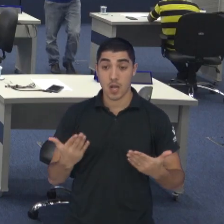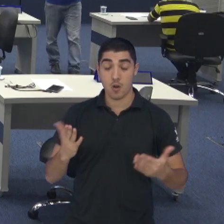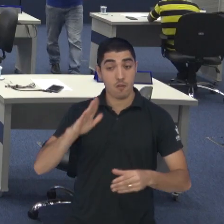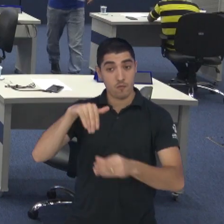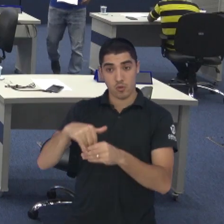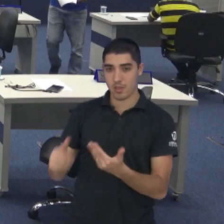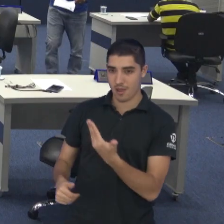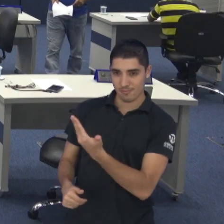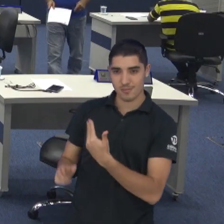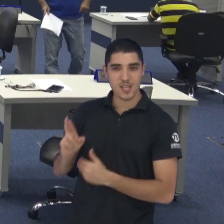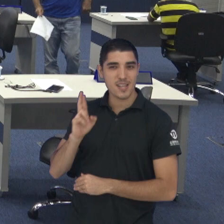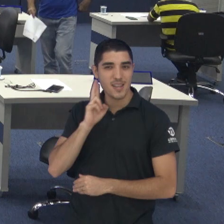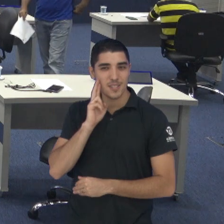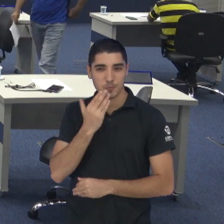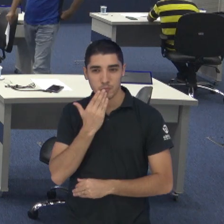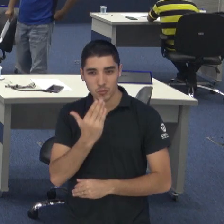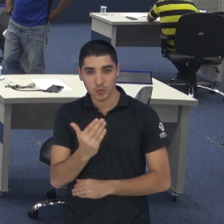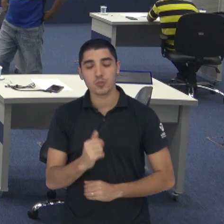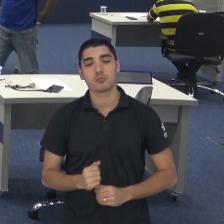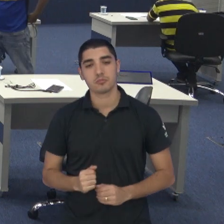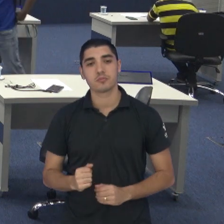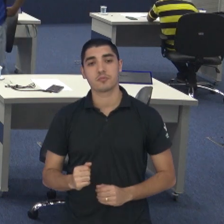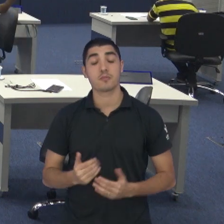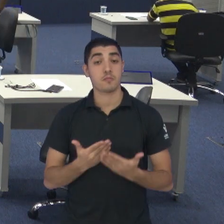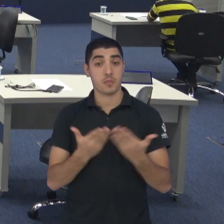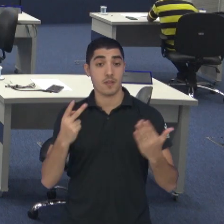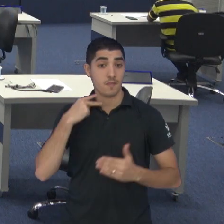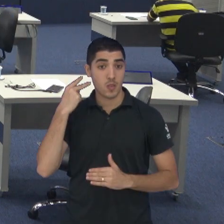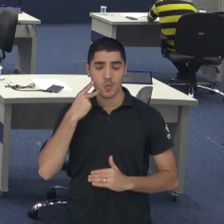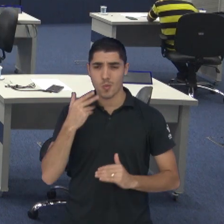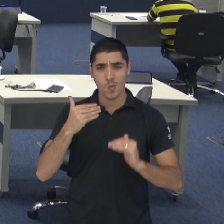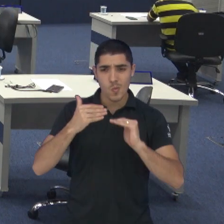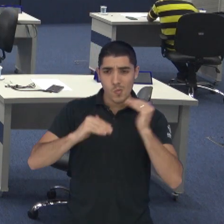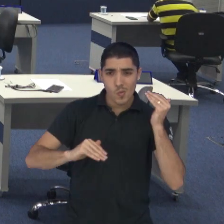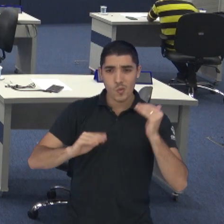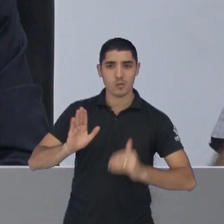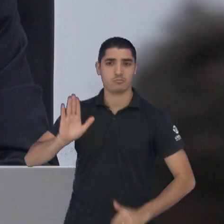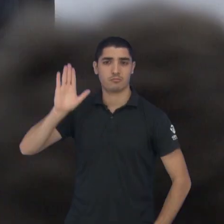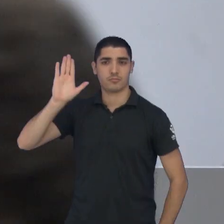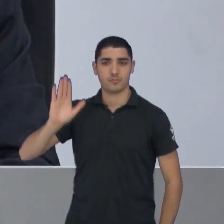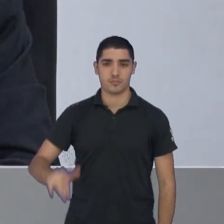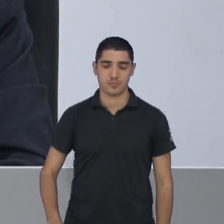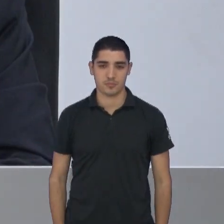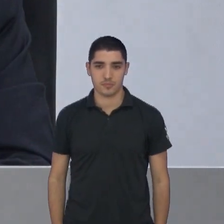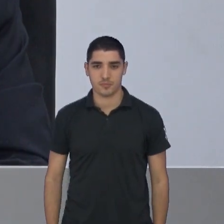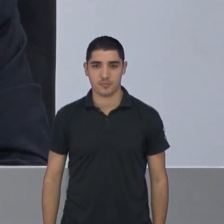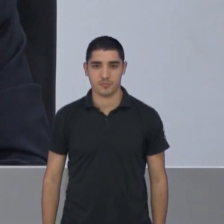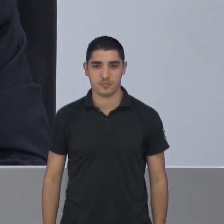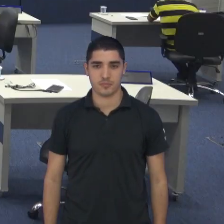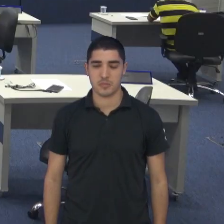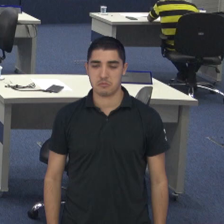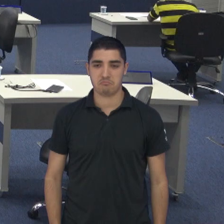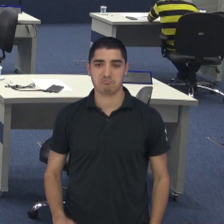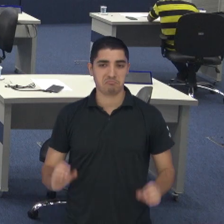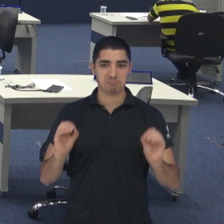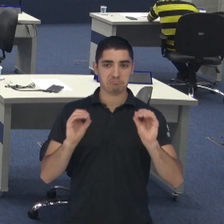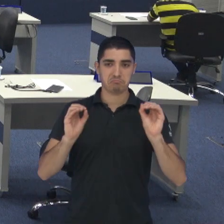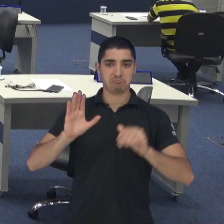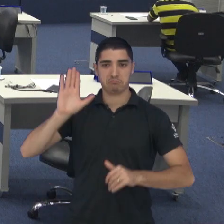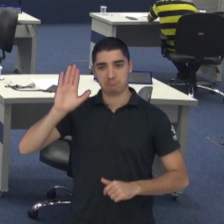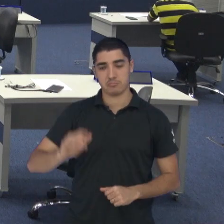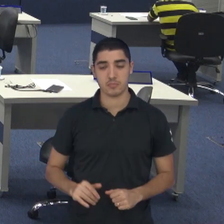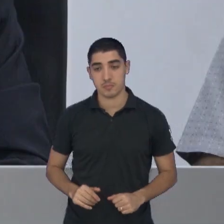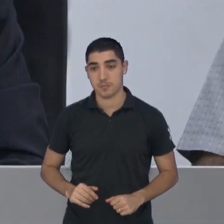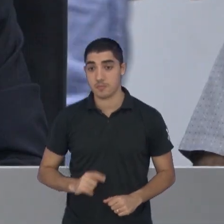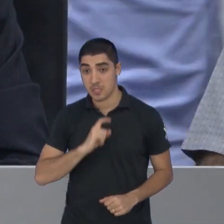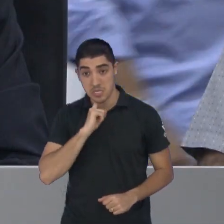pedido verbal do vereador Renato Santiago. Vereadores favoráveis permaneçam como estão, os contrários que se manifestam. Nenhum voto contrário,